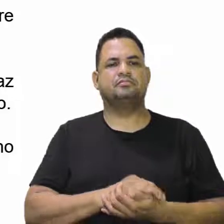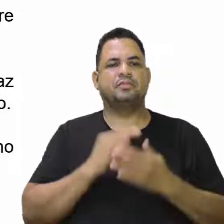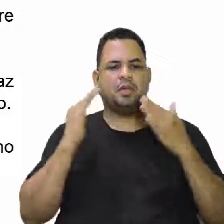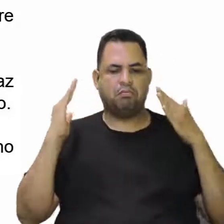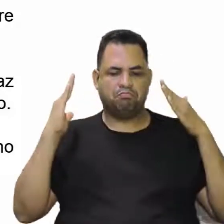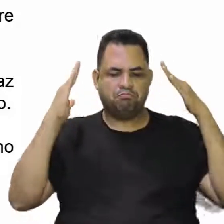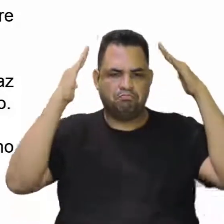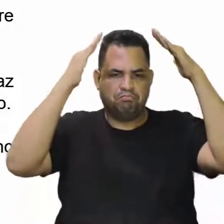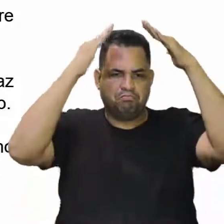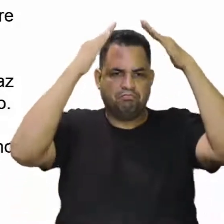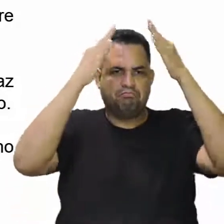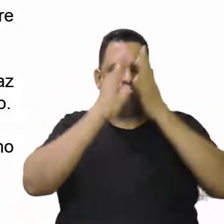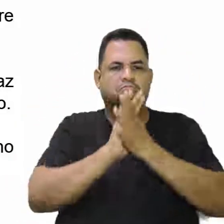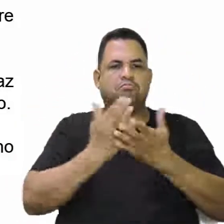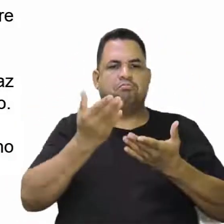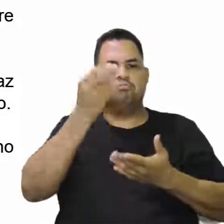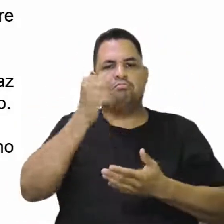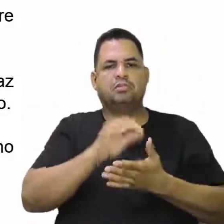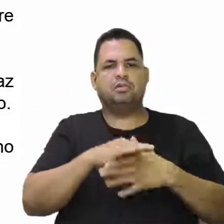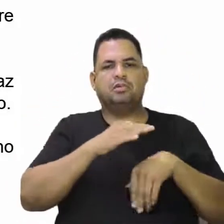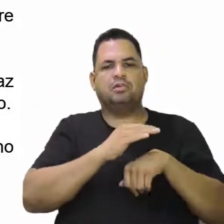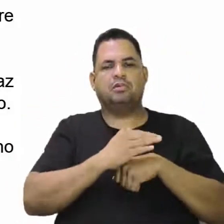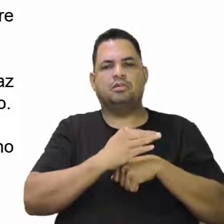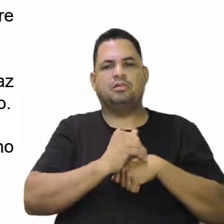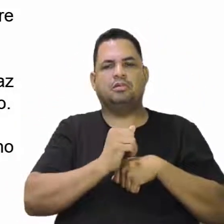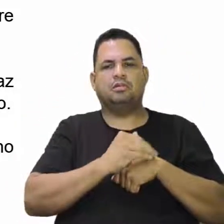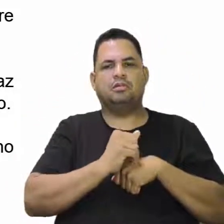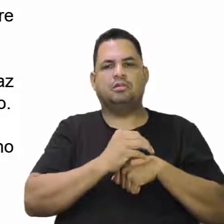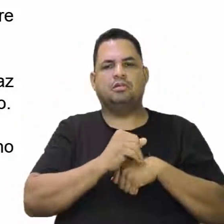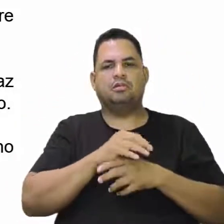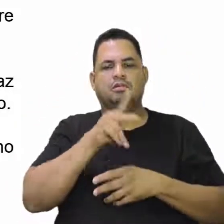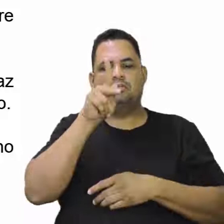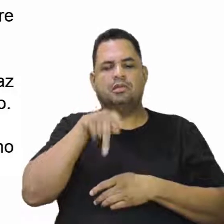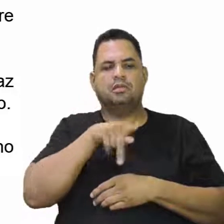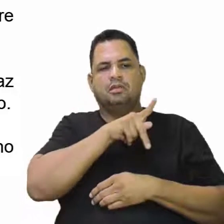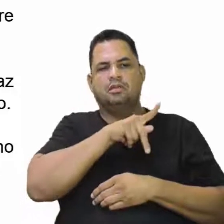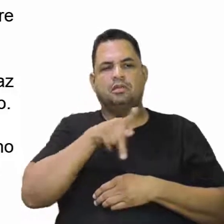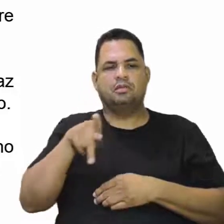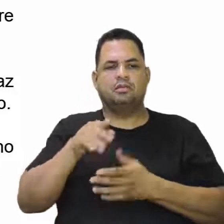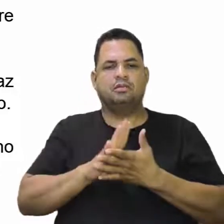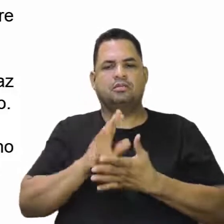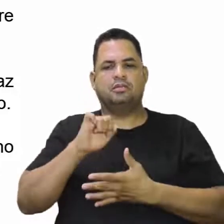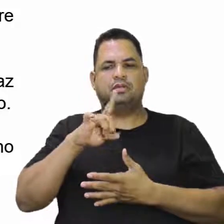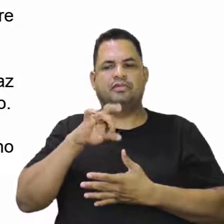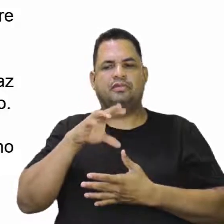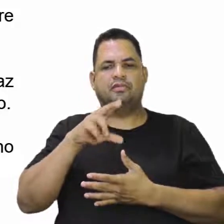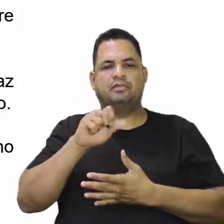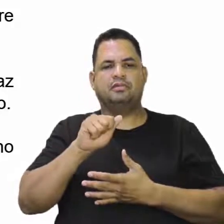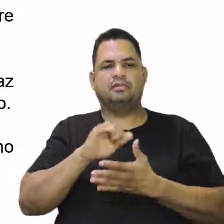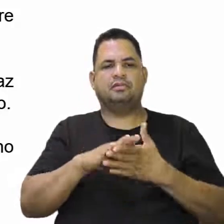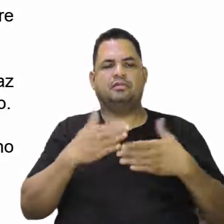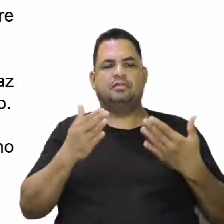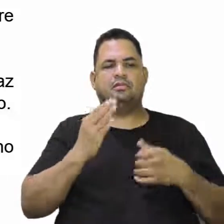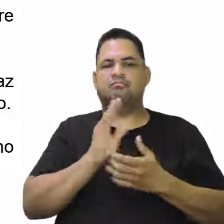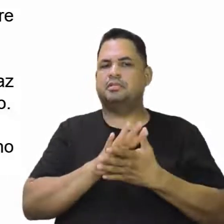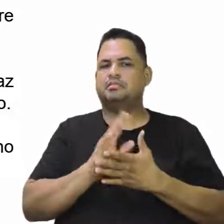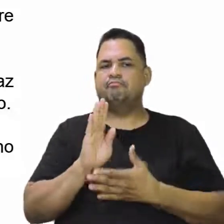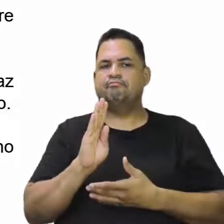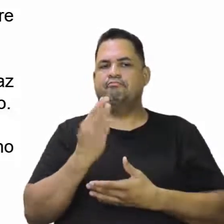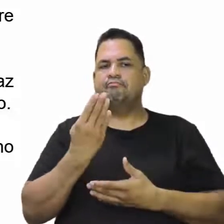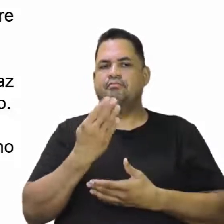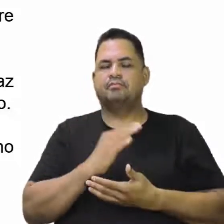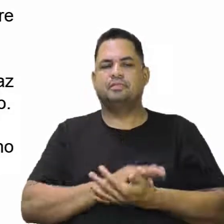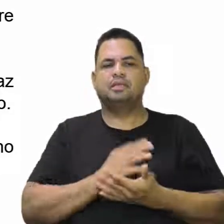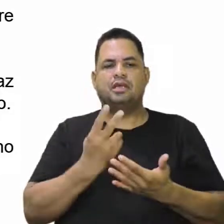Papa es el apodo carinhoso para chamar al padre de Mafalda? Não. Não. Então é falso.